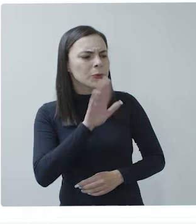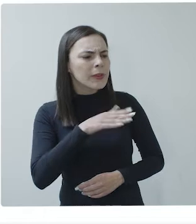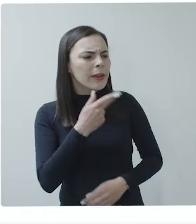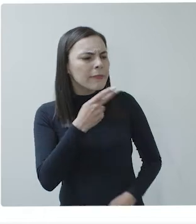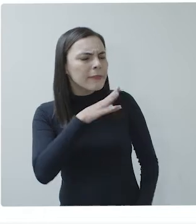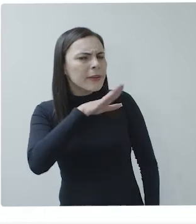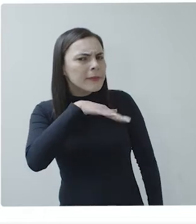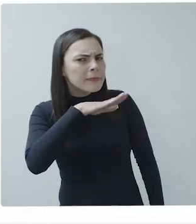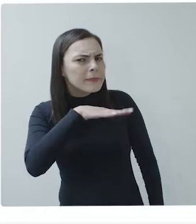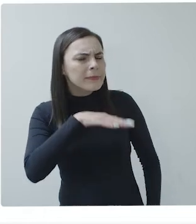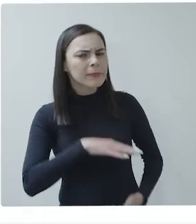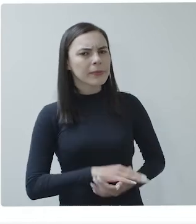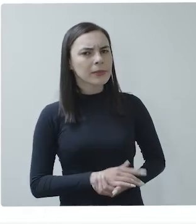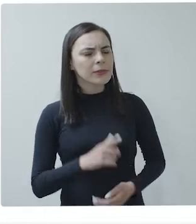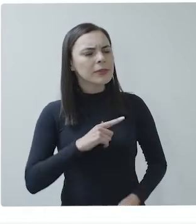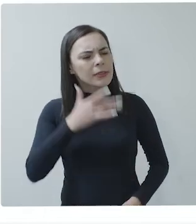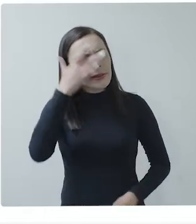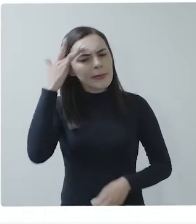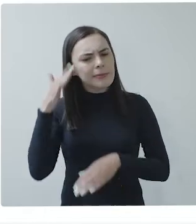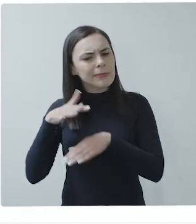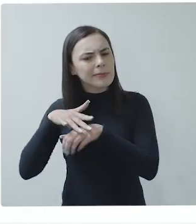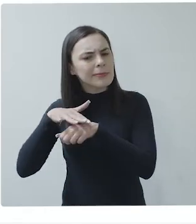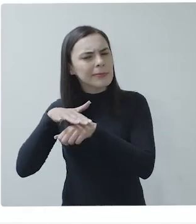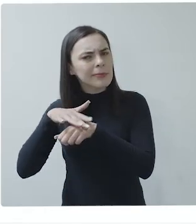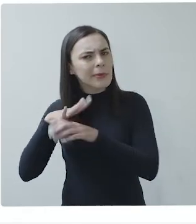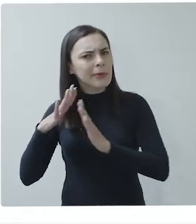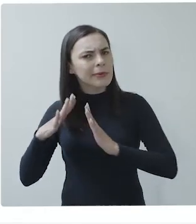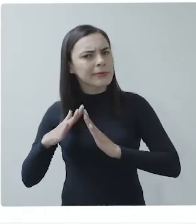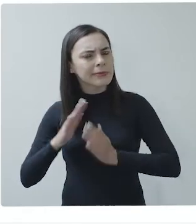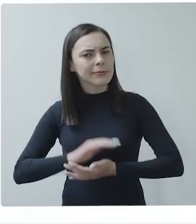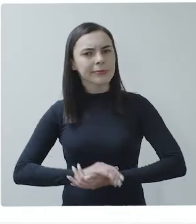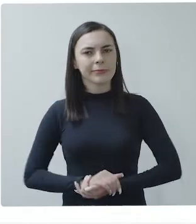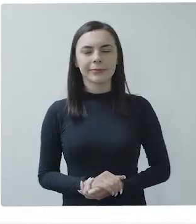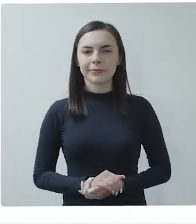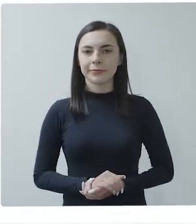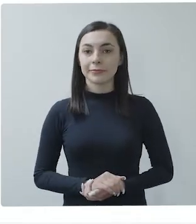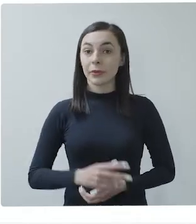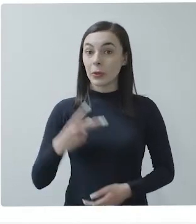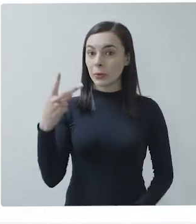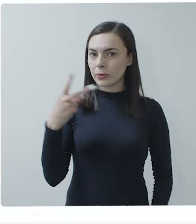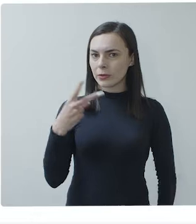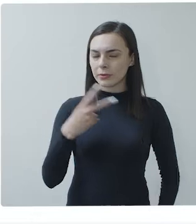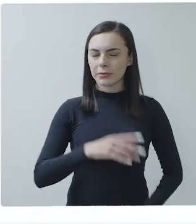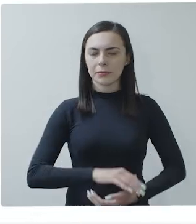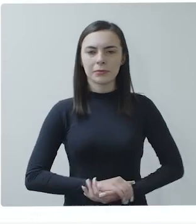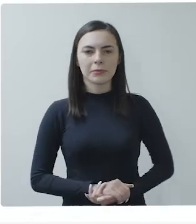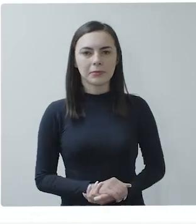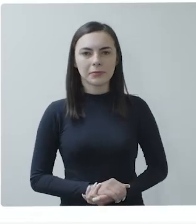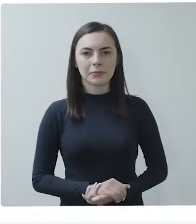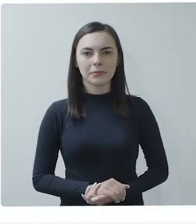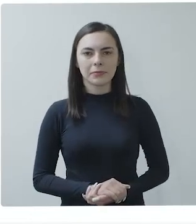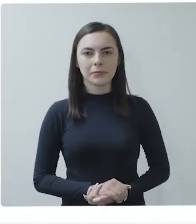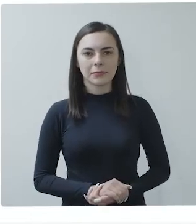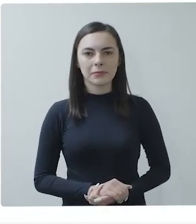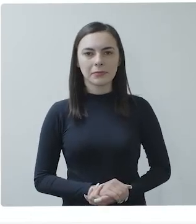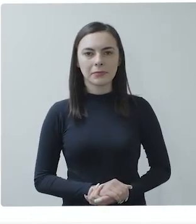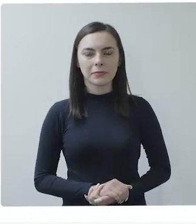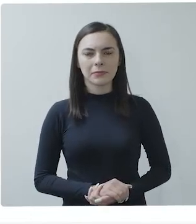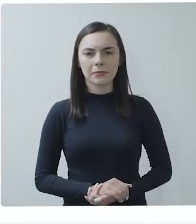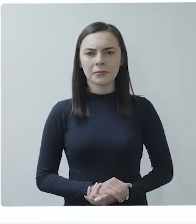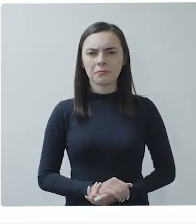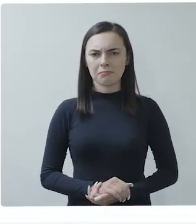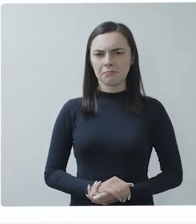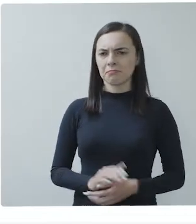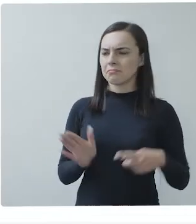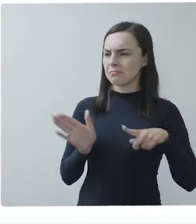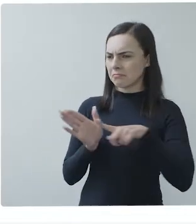fala baixo, tem um doente em casa. No segundo quadrinho, o amigo pergunta: seu